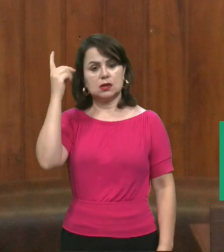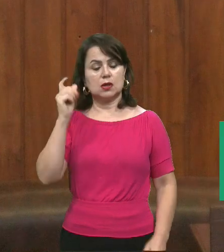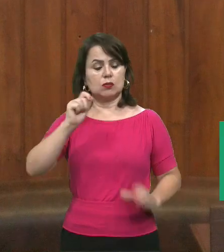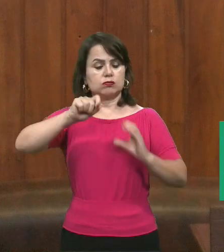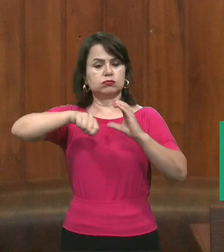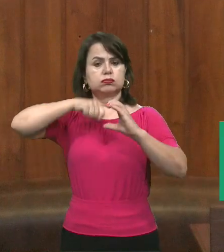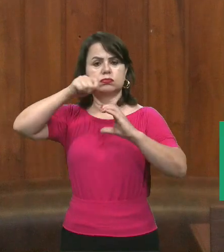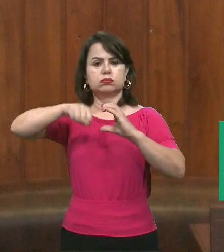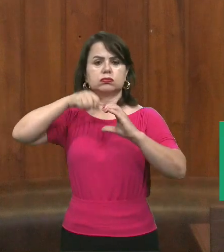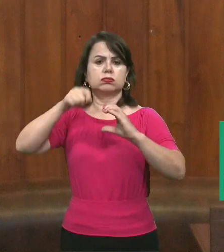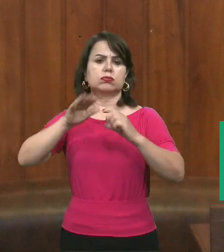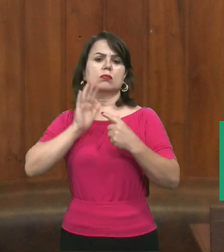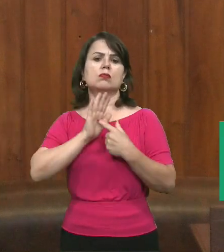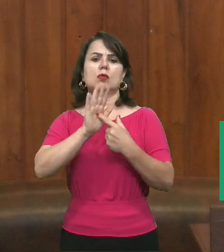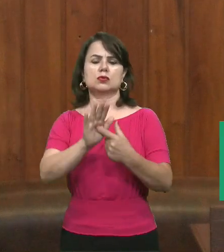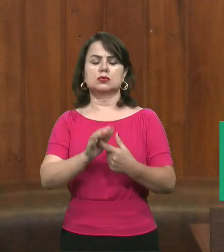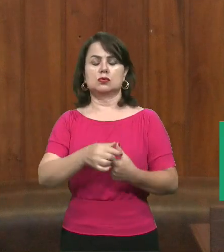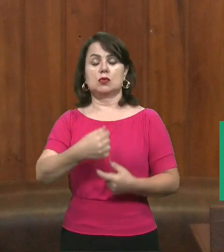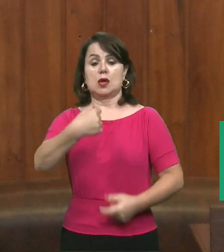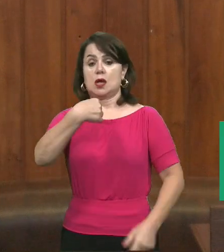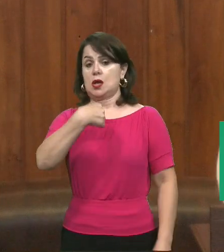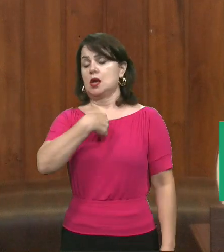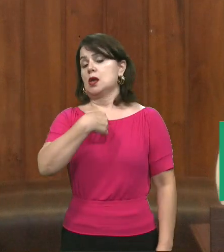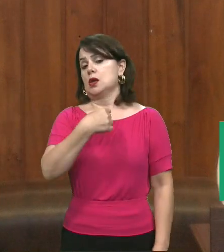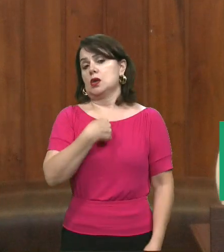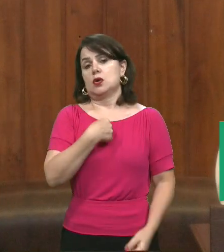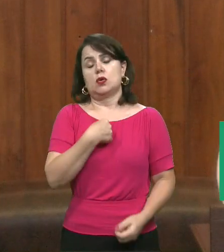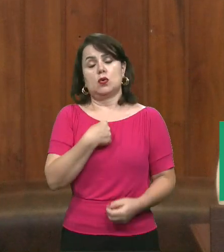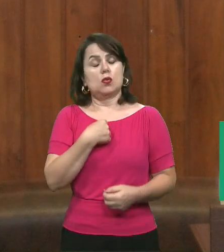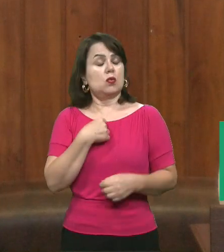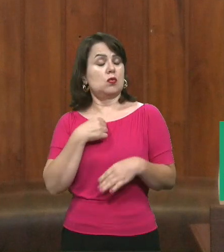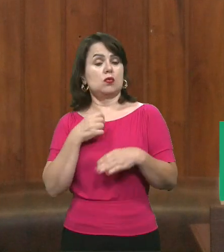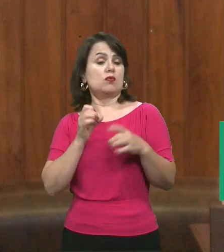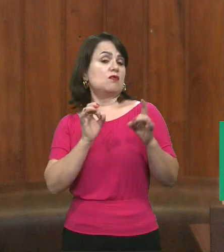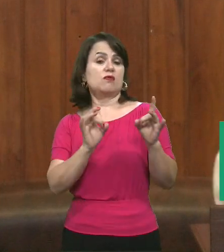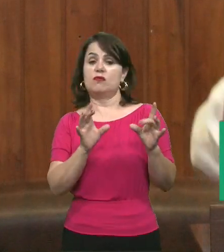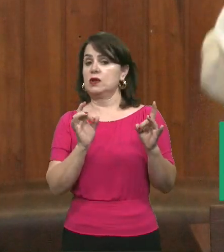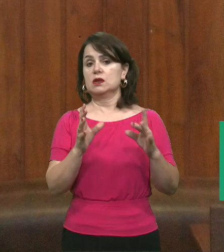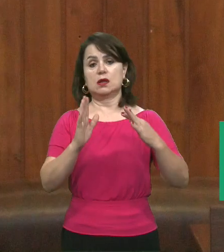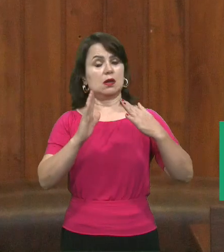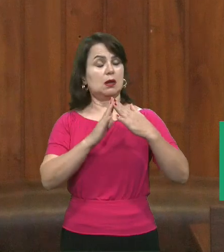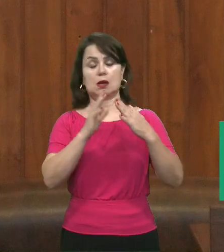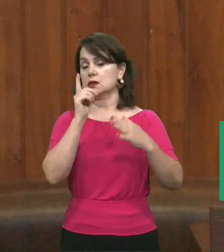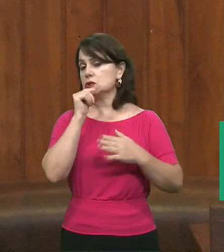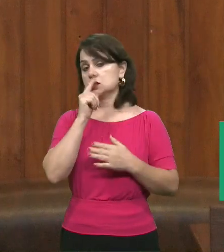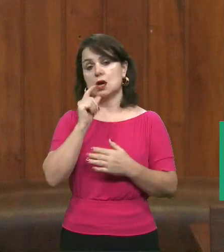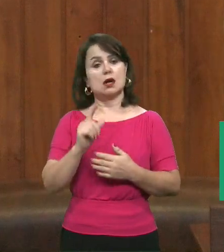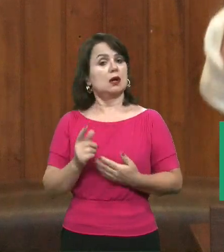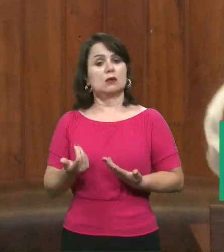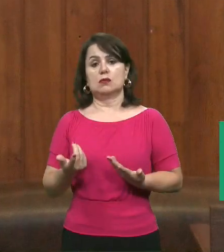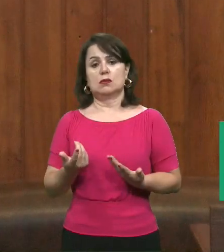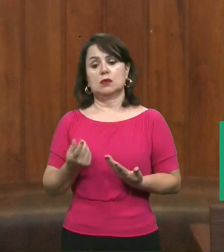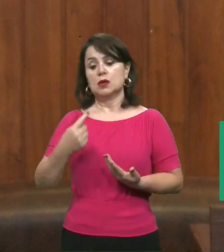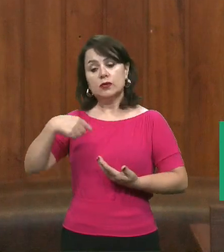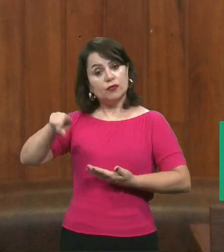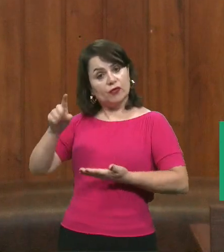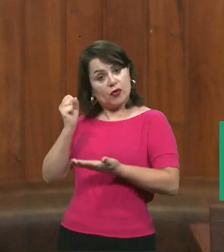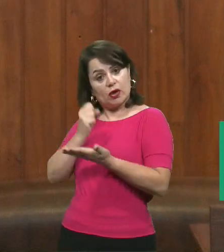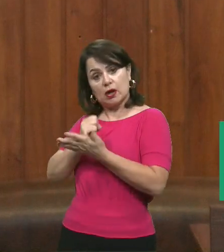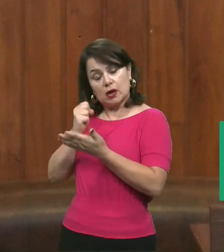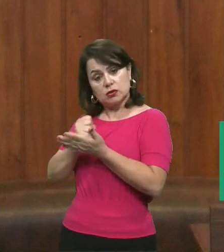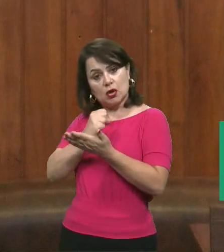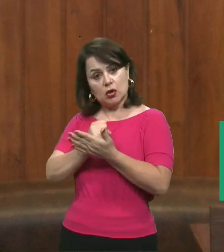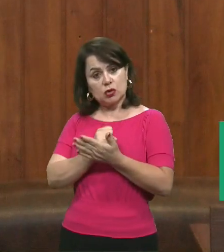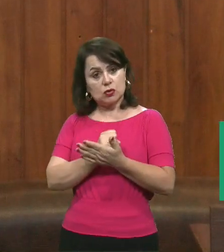gravou, eu não vou fazer a concessão do DAE. Foi lá, registrou no cartório, em